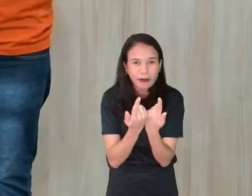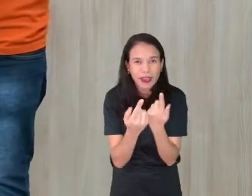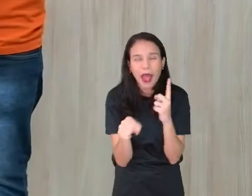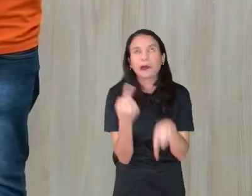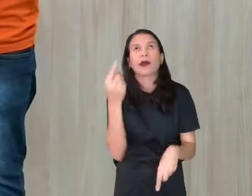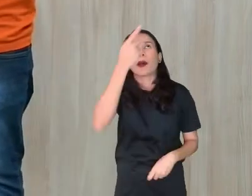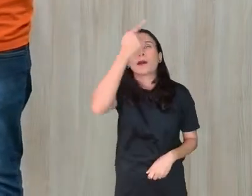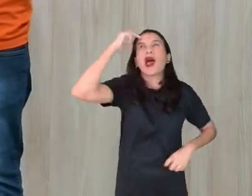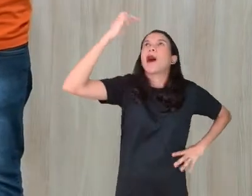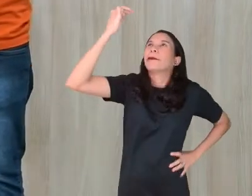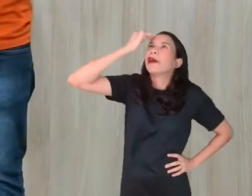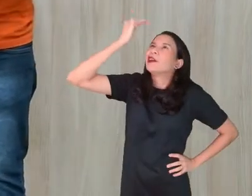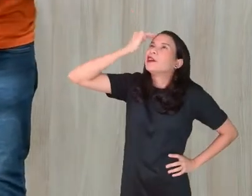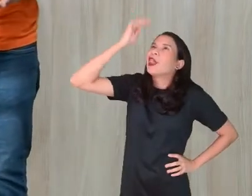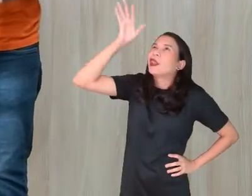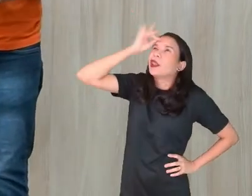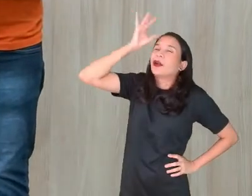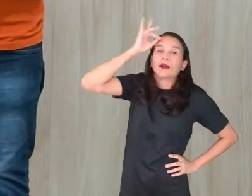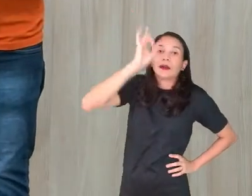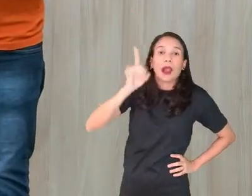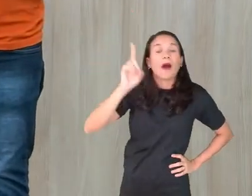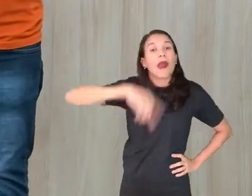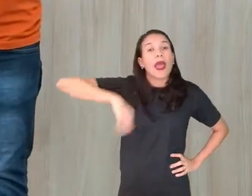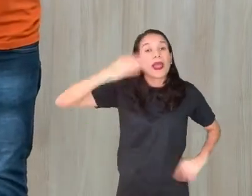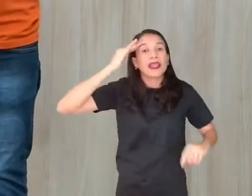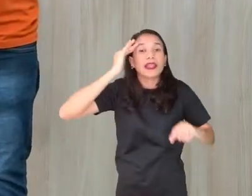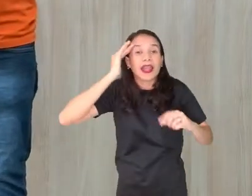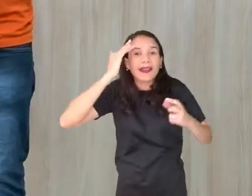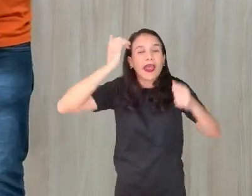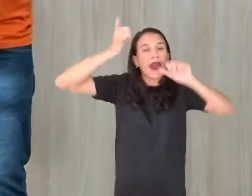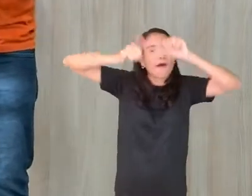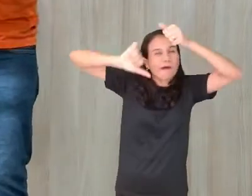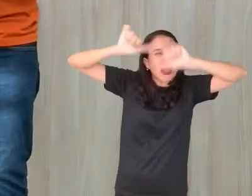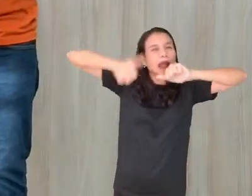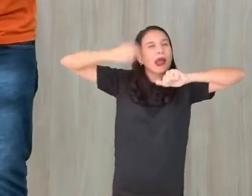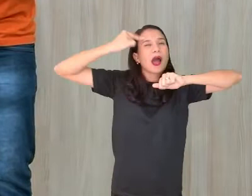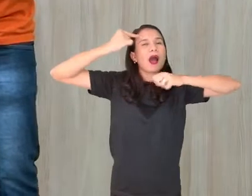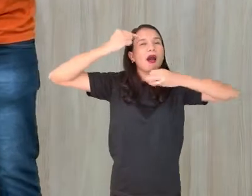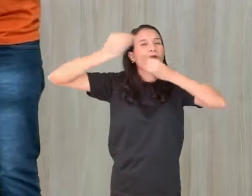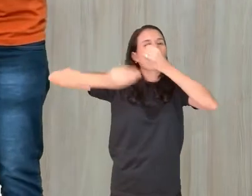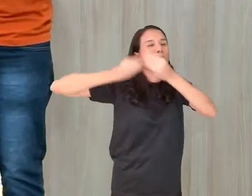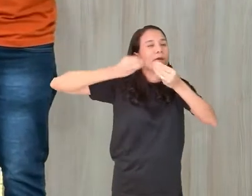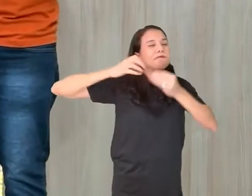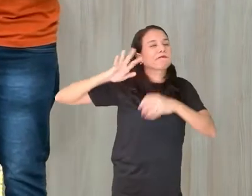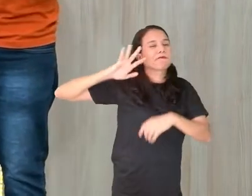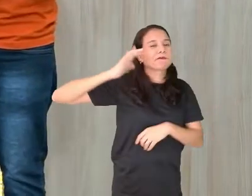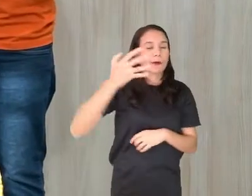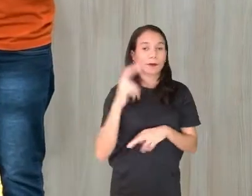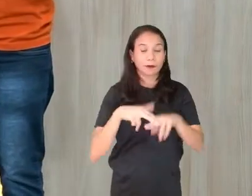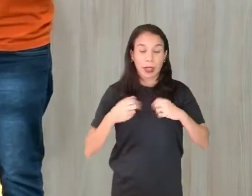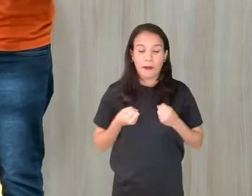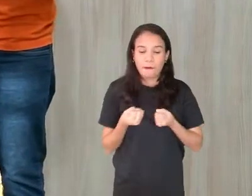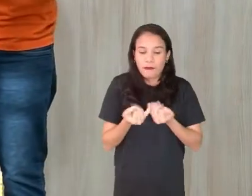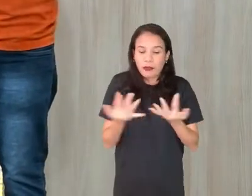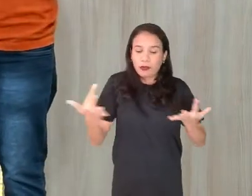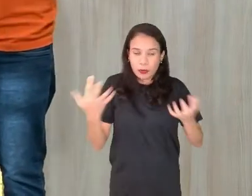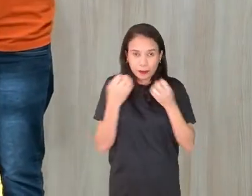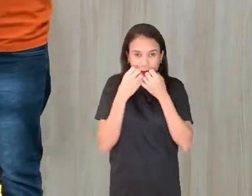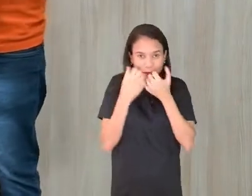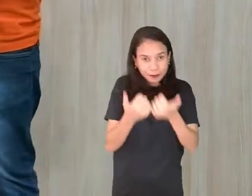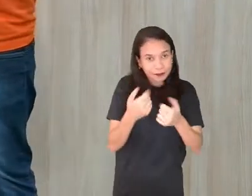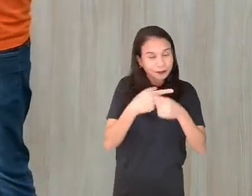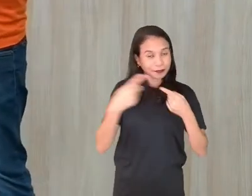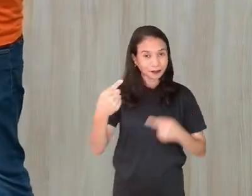não tem isso, eu vou decorar, não. Entende, ó, analisa, pensa na causa e na consequência, que aí é que flui, beleza?